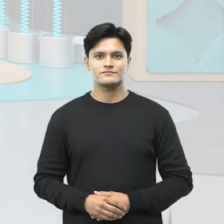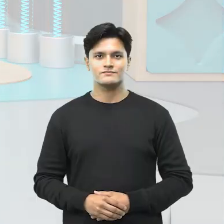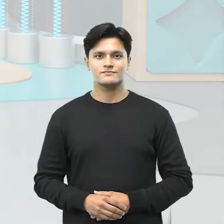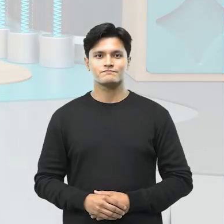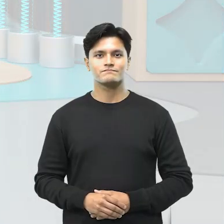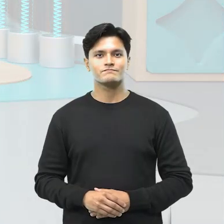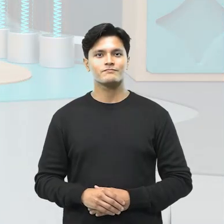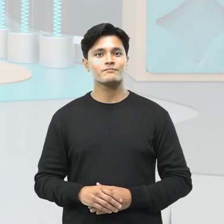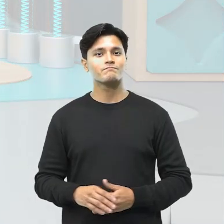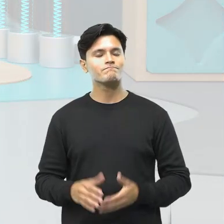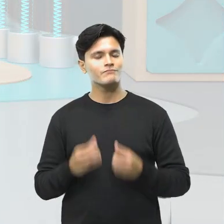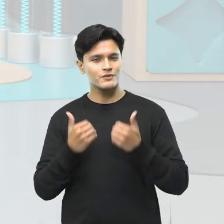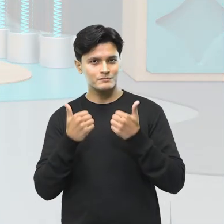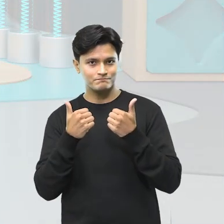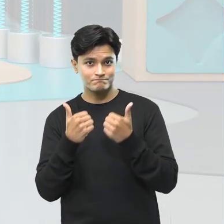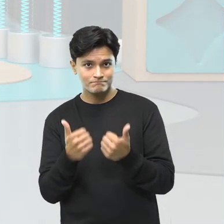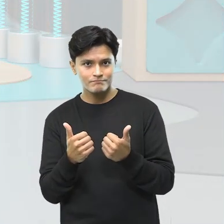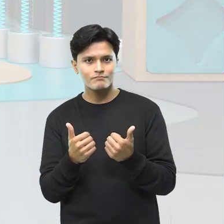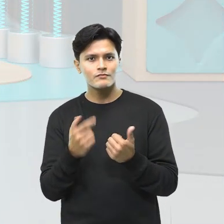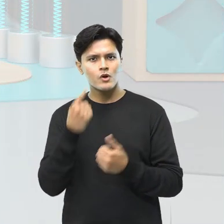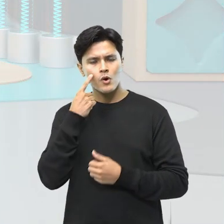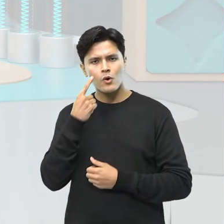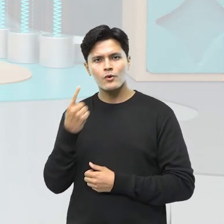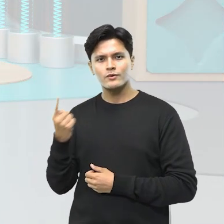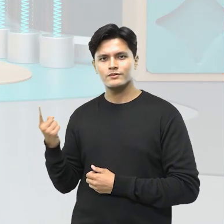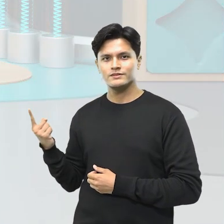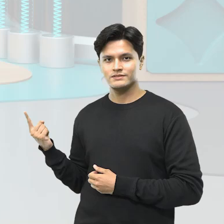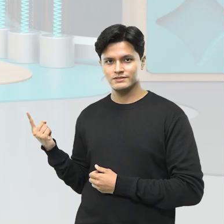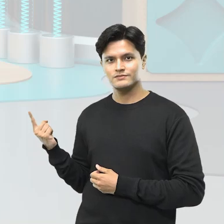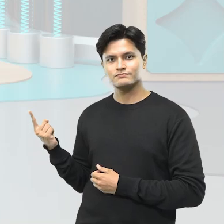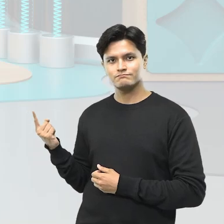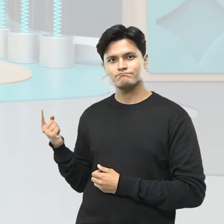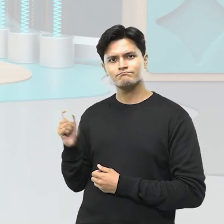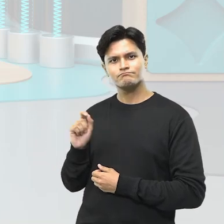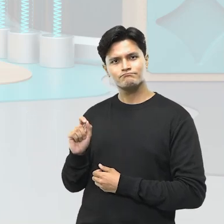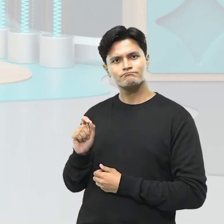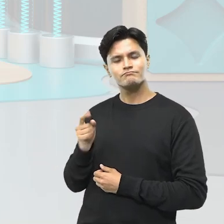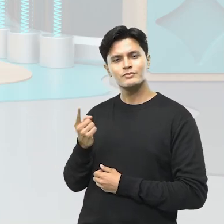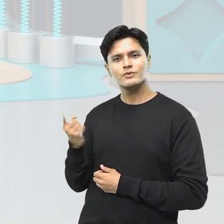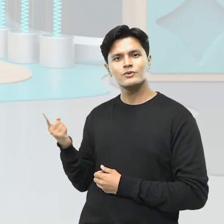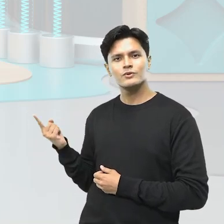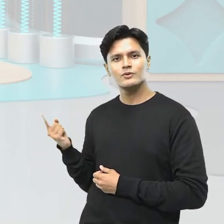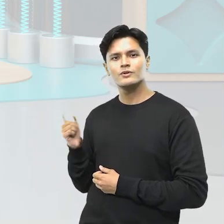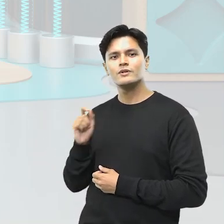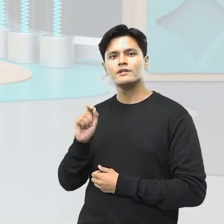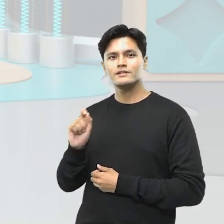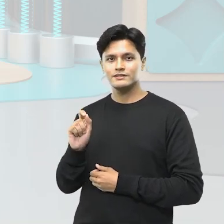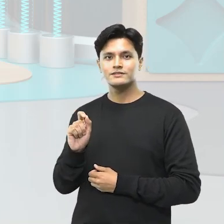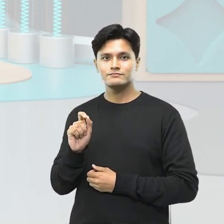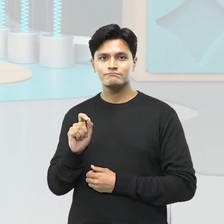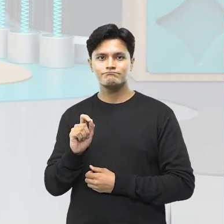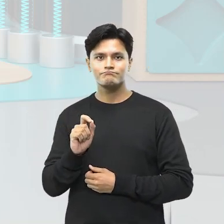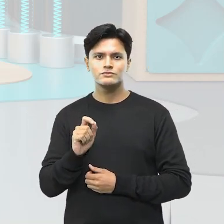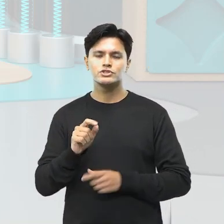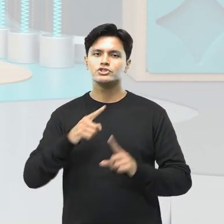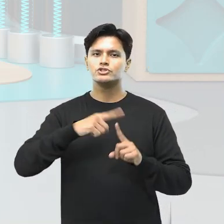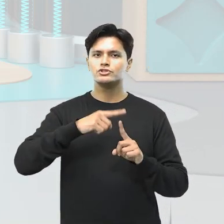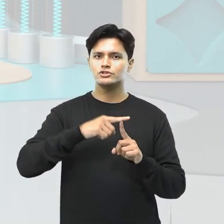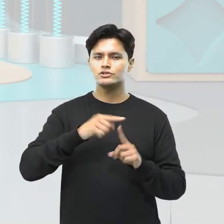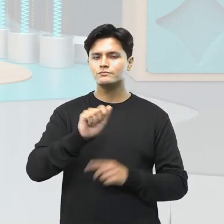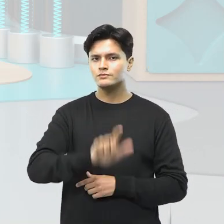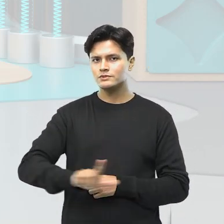E aí, gente, olha só o que eu trago para vocês, certo? Eu trago o quê? Essa literatura,